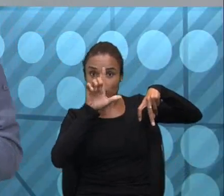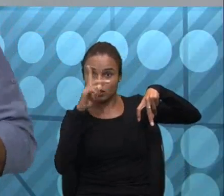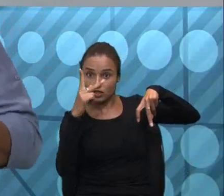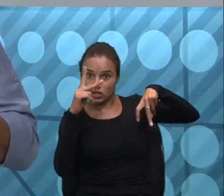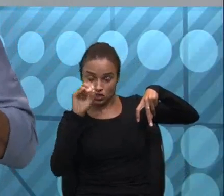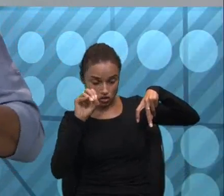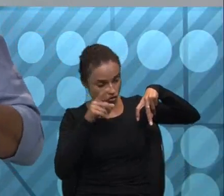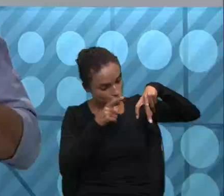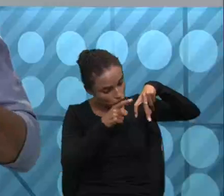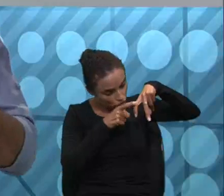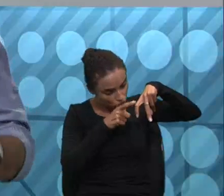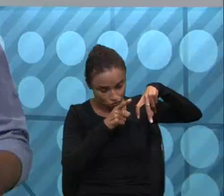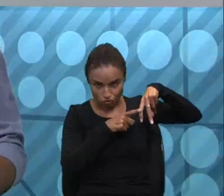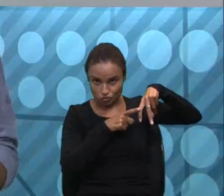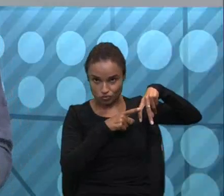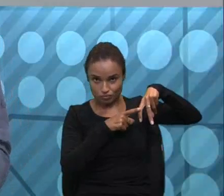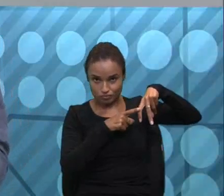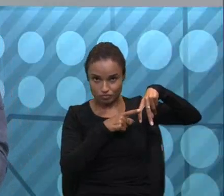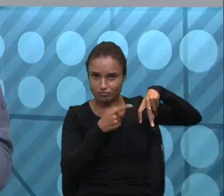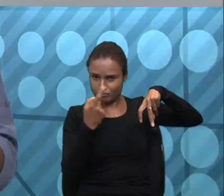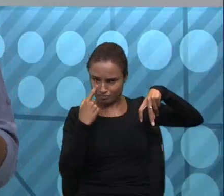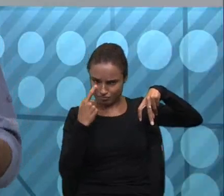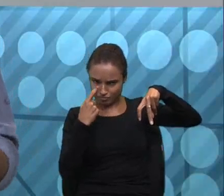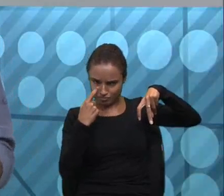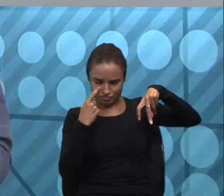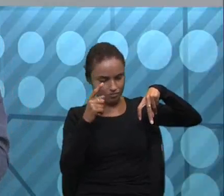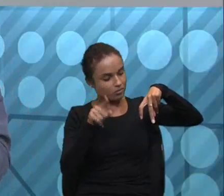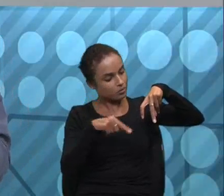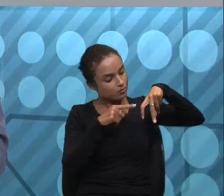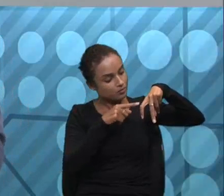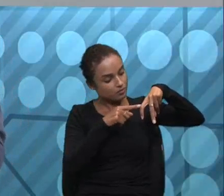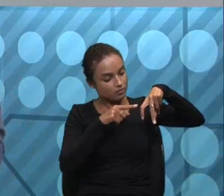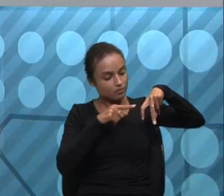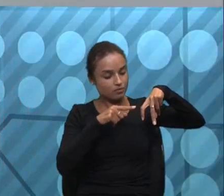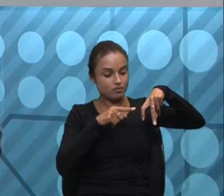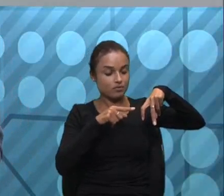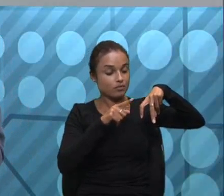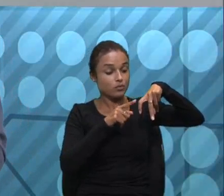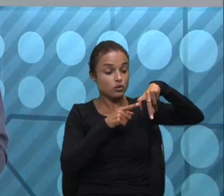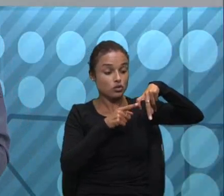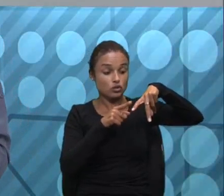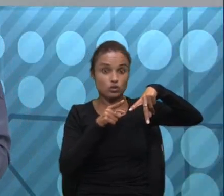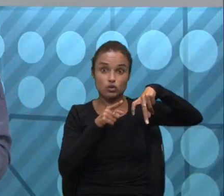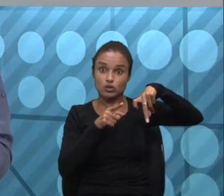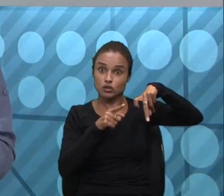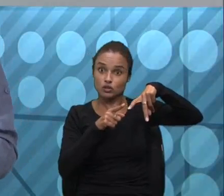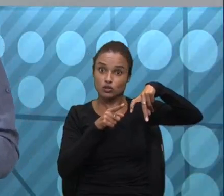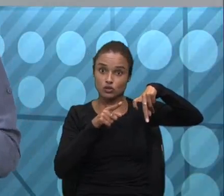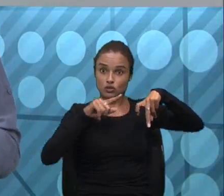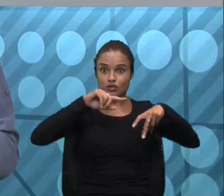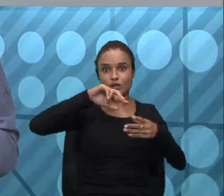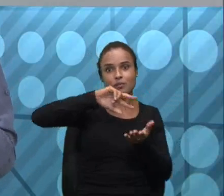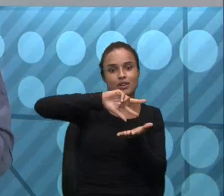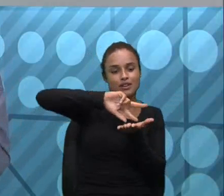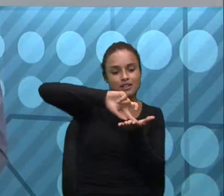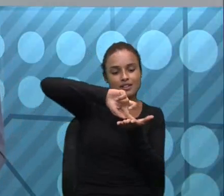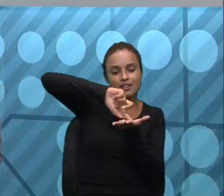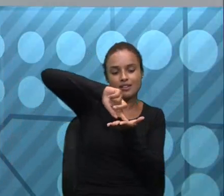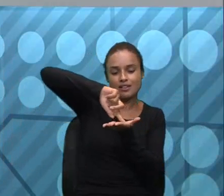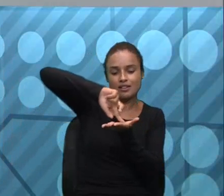bom? Então, nesse caso, ele faz uma flexão de quê? De joelho. Tá?